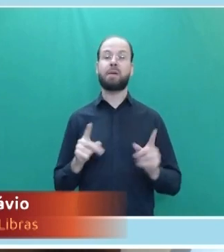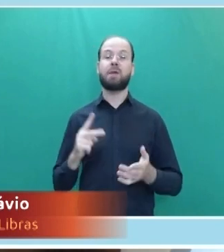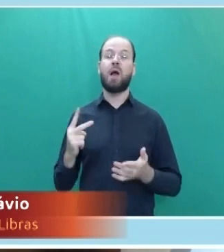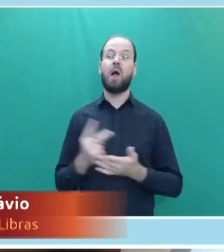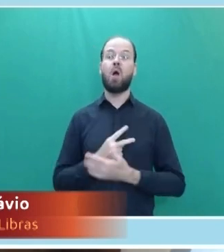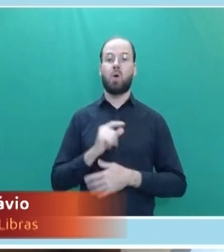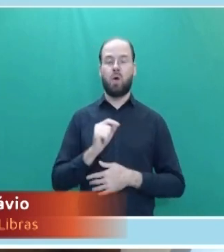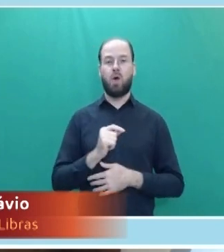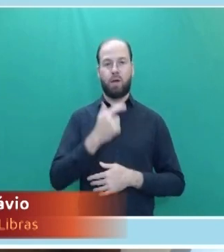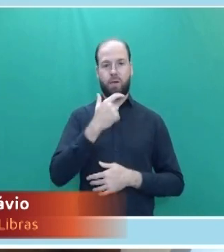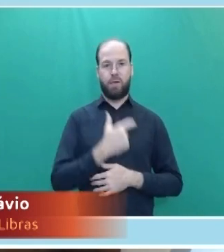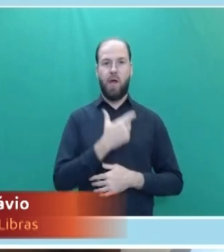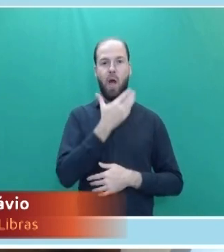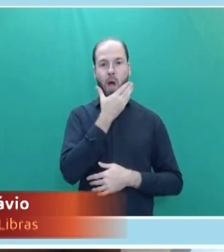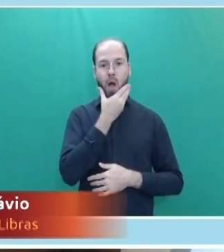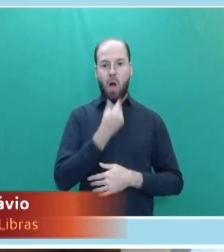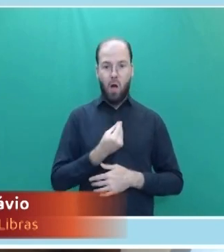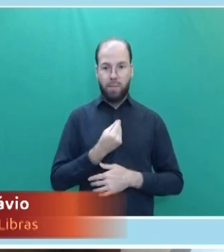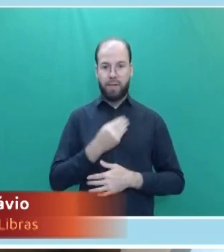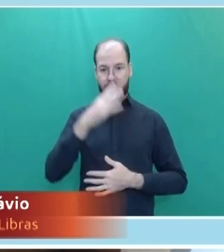homens cis, né,